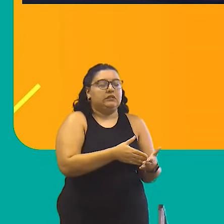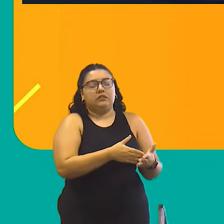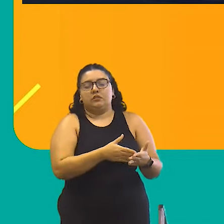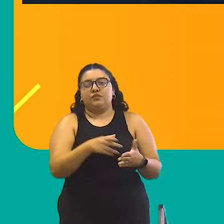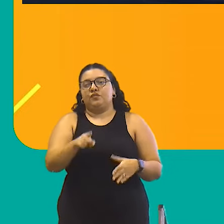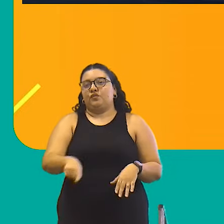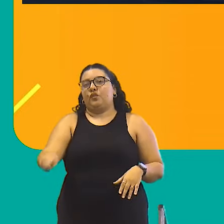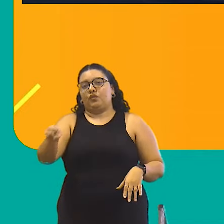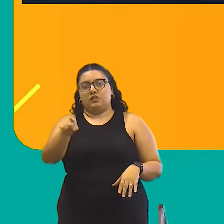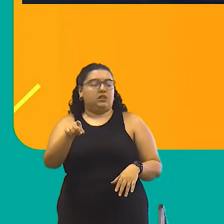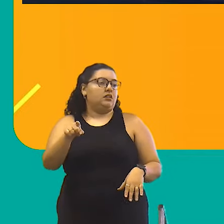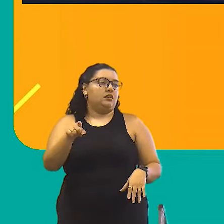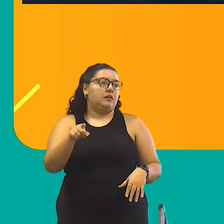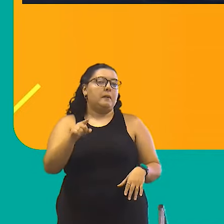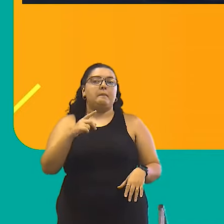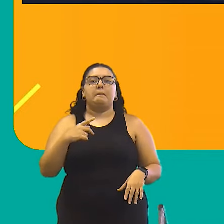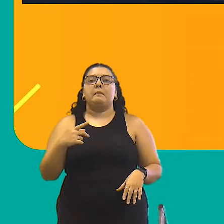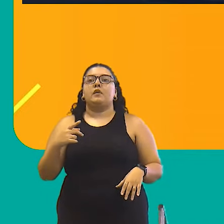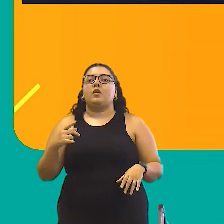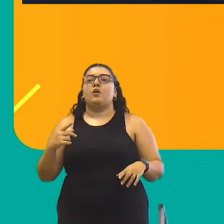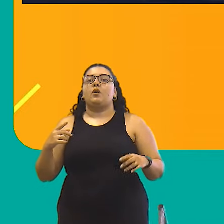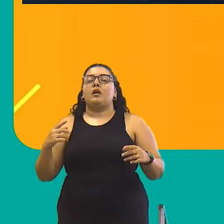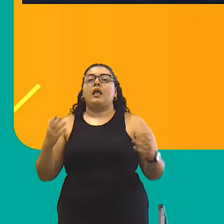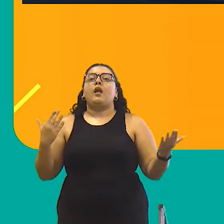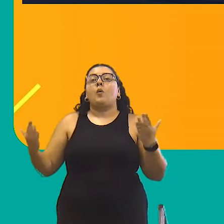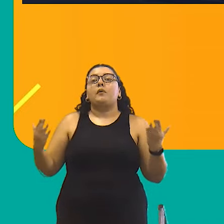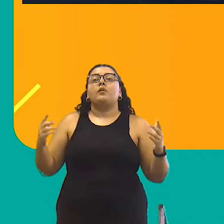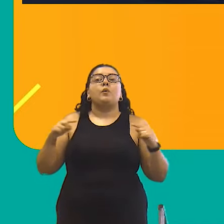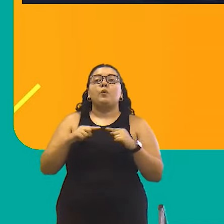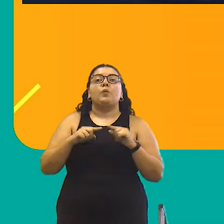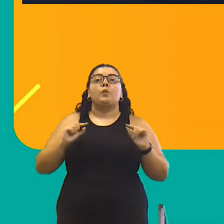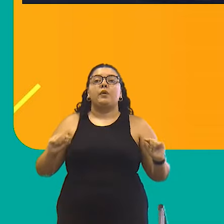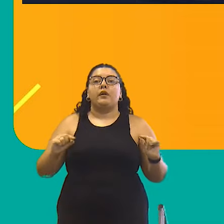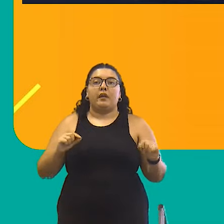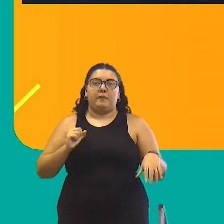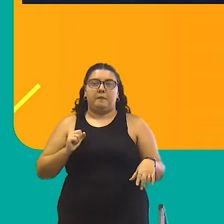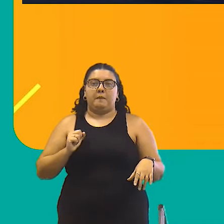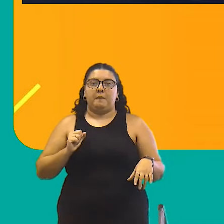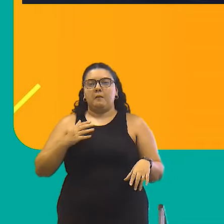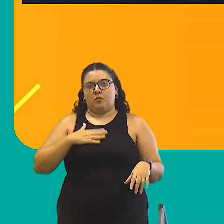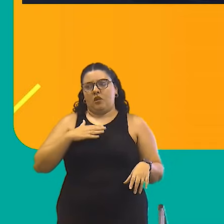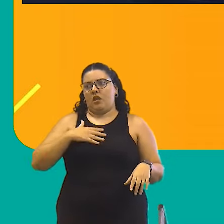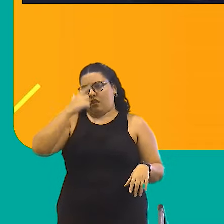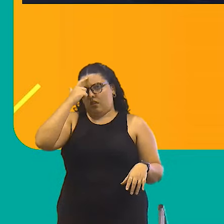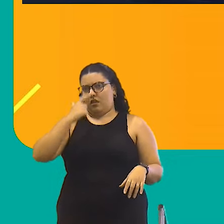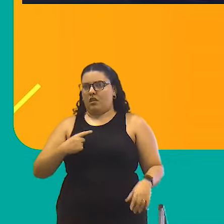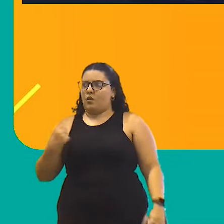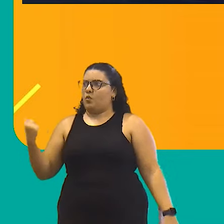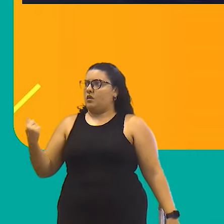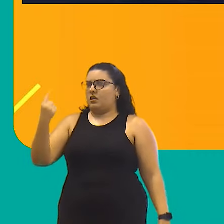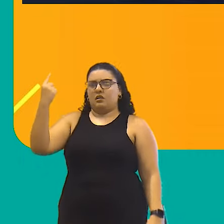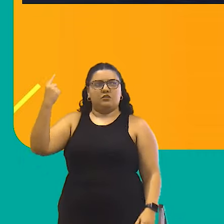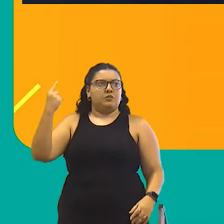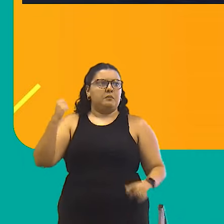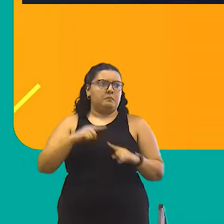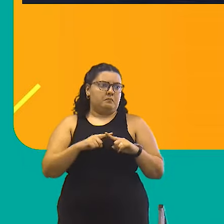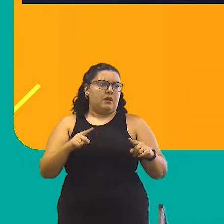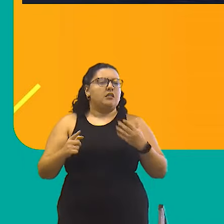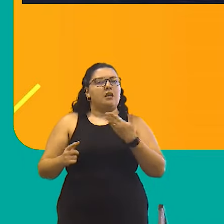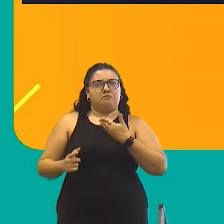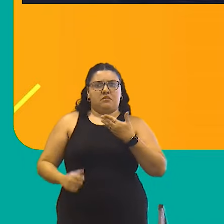pequeno, pequeno em relação a quem? Porque eu me acho grande, mas eu tenho um